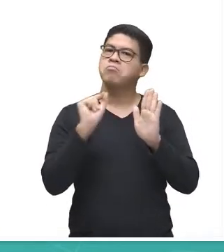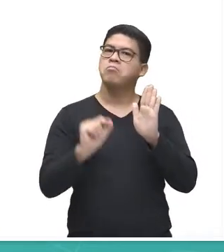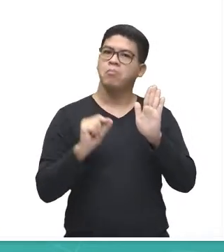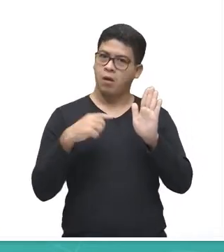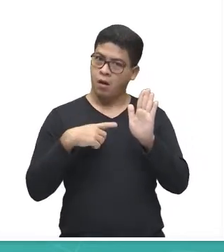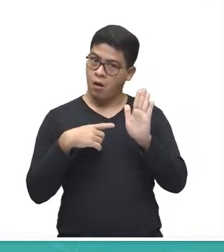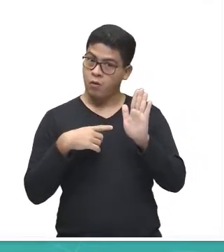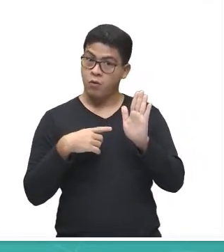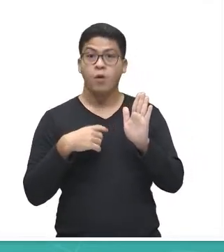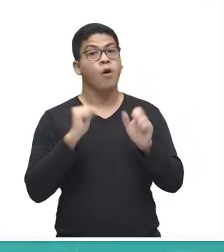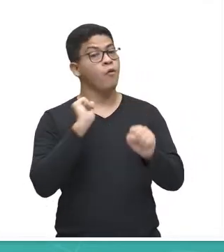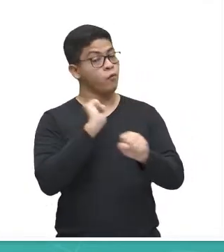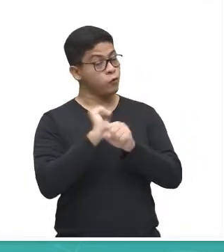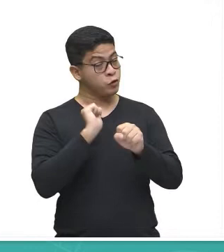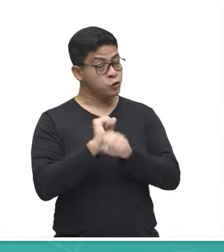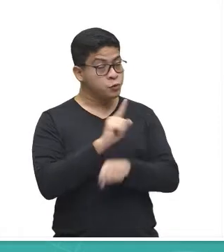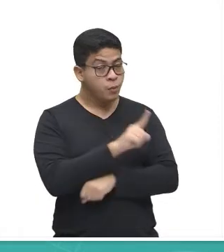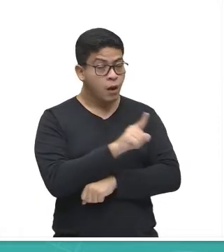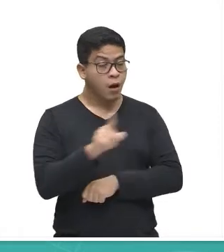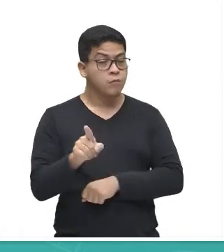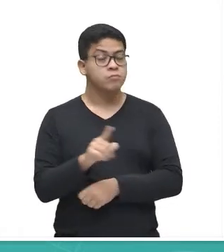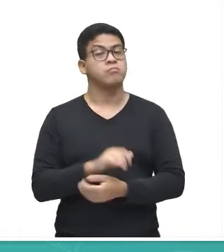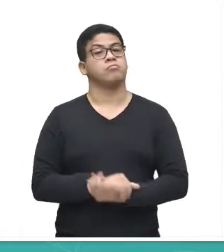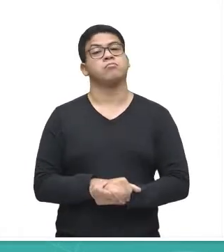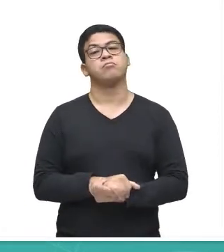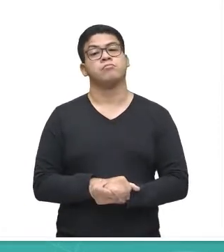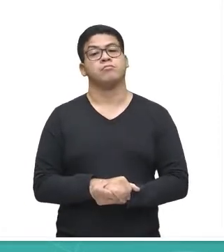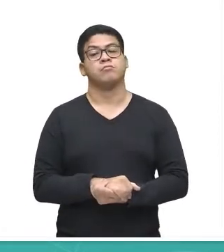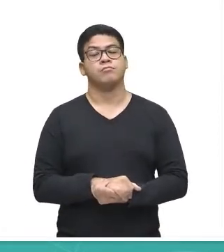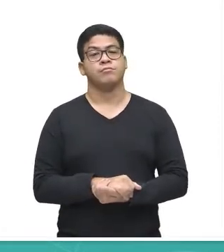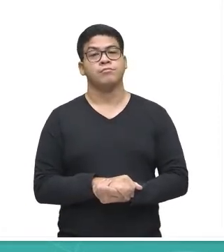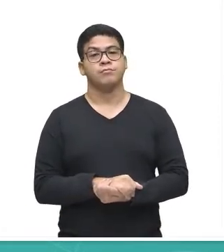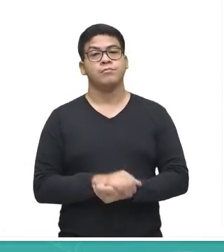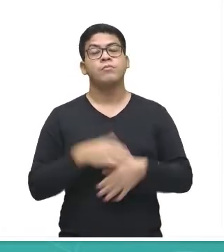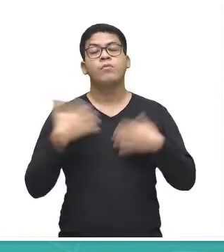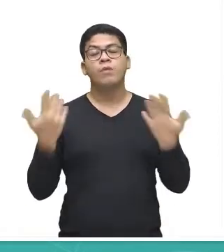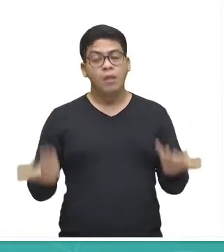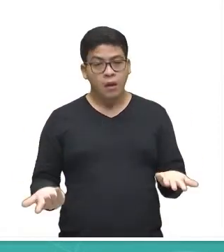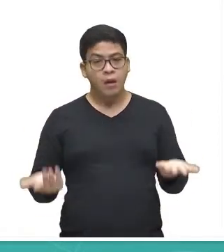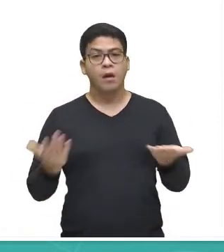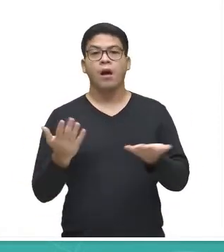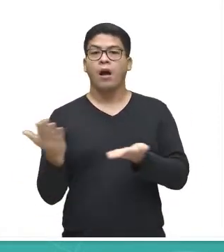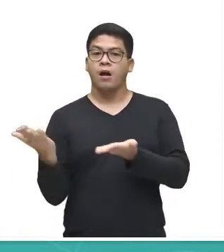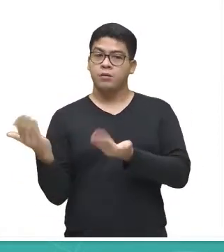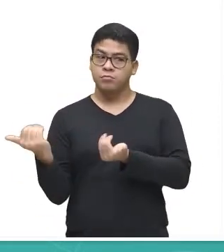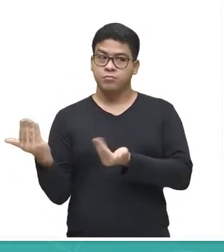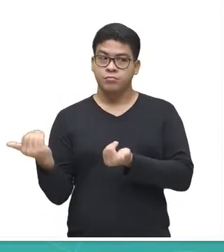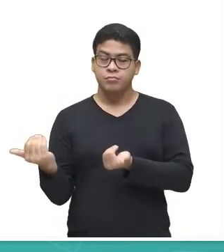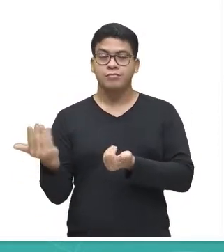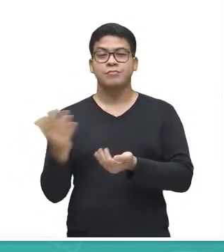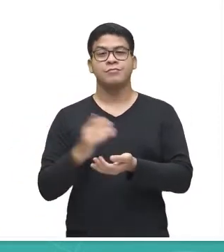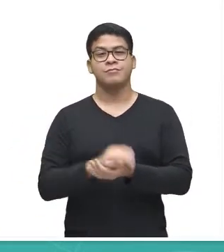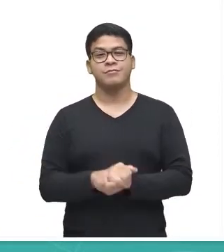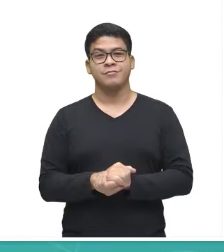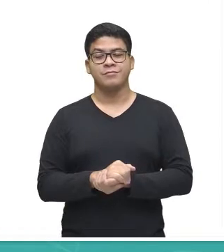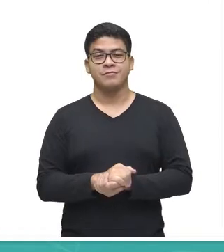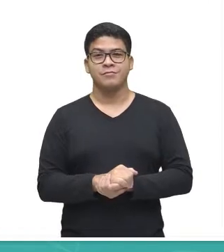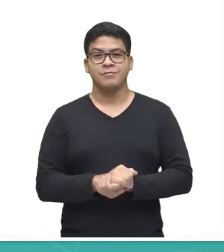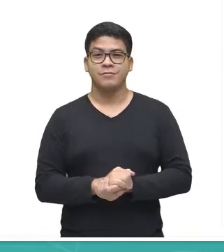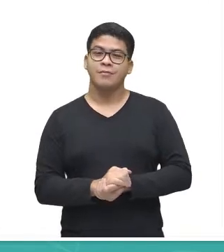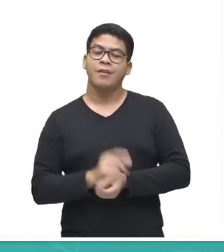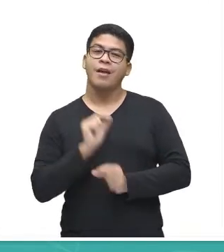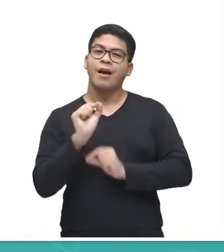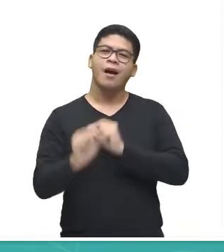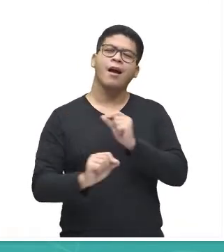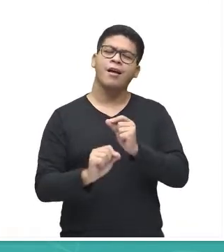Vou aguardar então vocês, participem. Muito bem. A adolescência, falamos logo no início que ela é